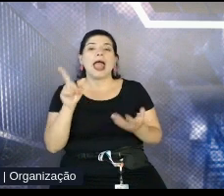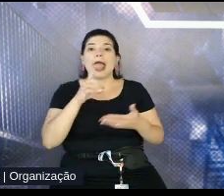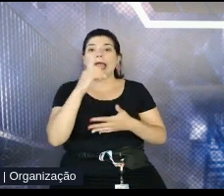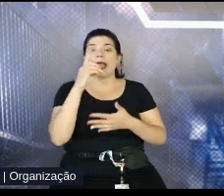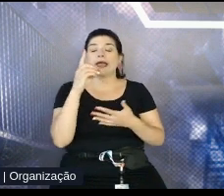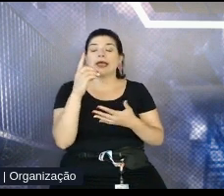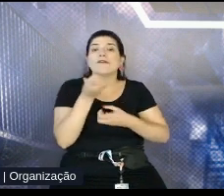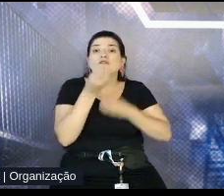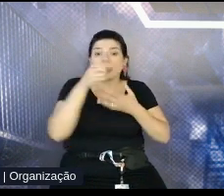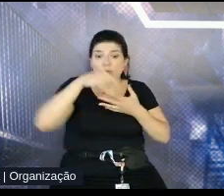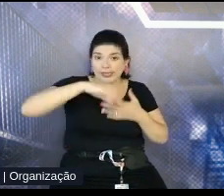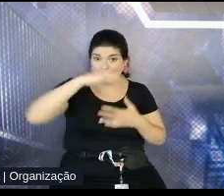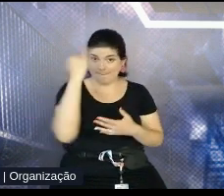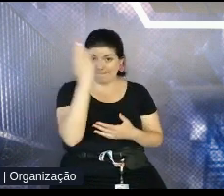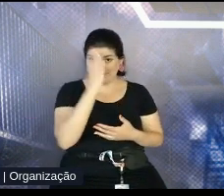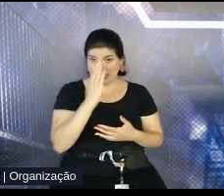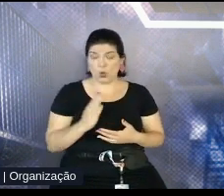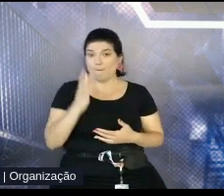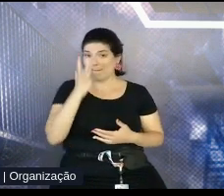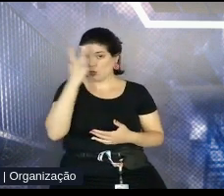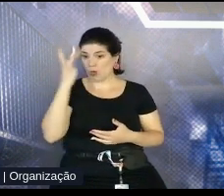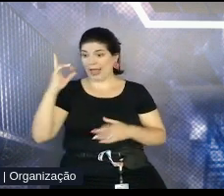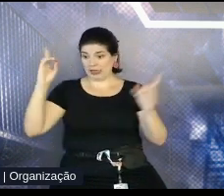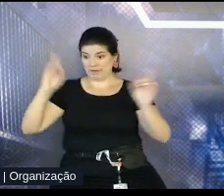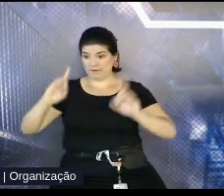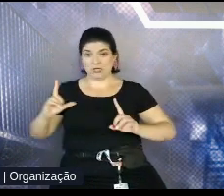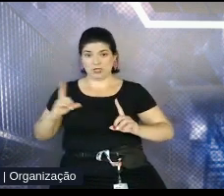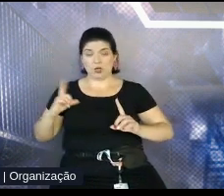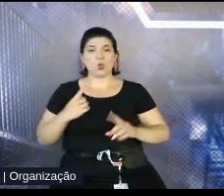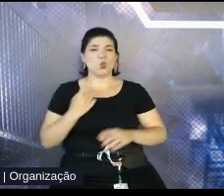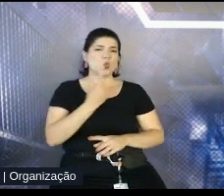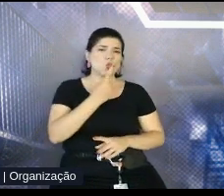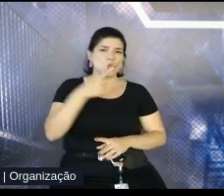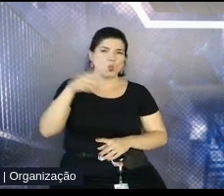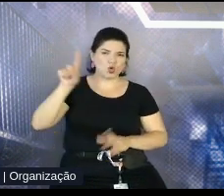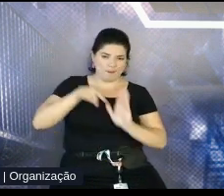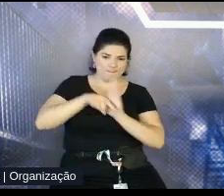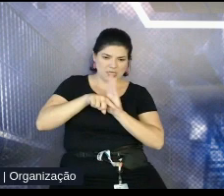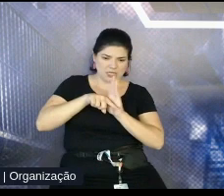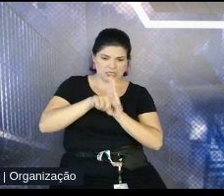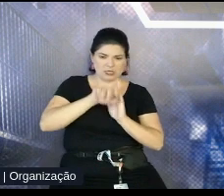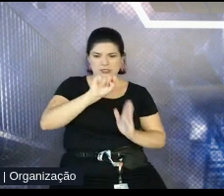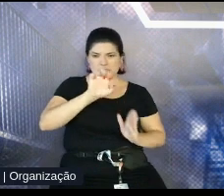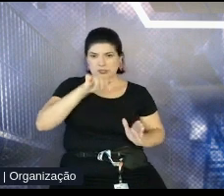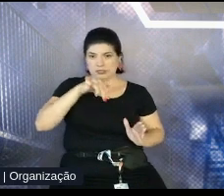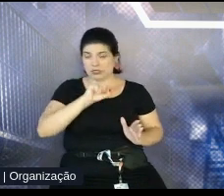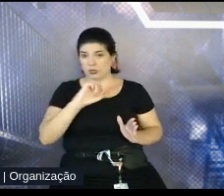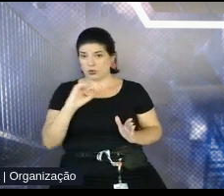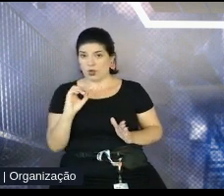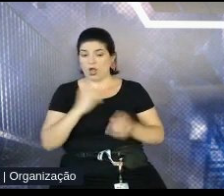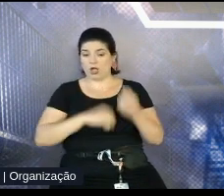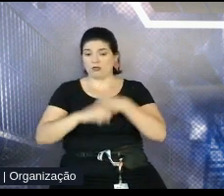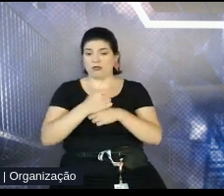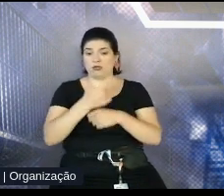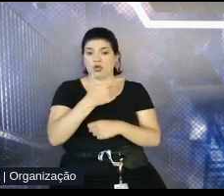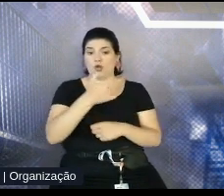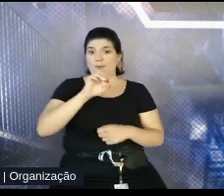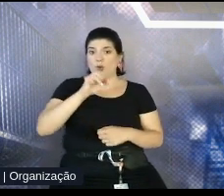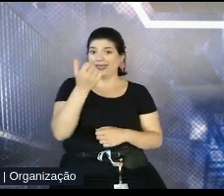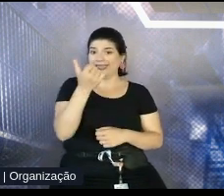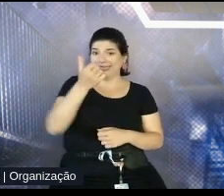Brasil, sobre pessoas com deficiência, o último censo aí, inclusive já bem atrasado, né, 2019, a gente consegue ver